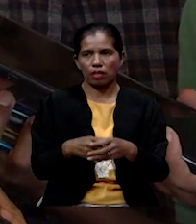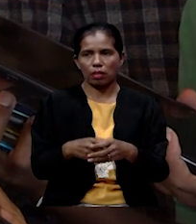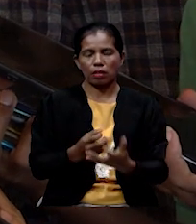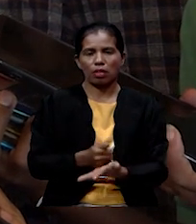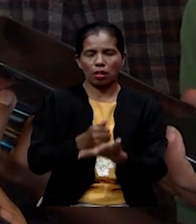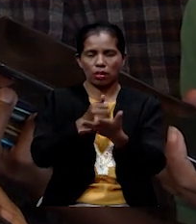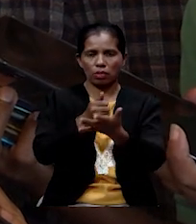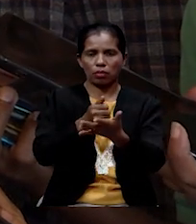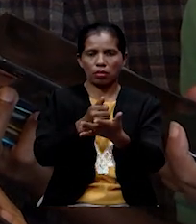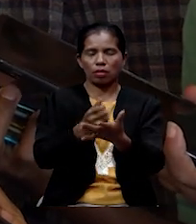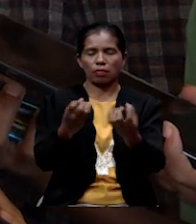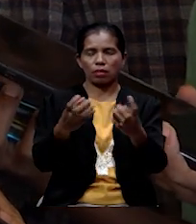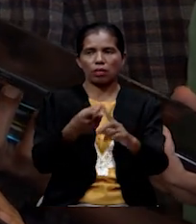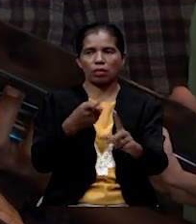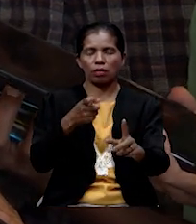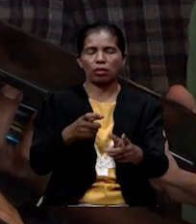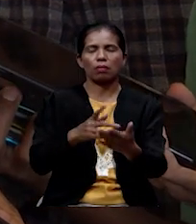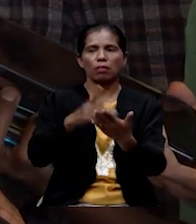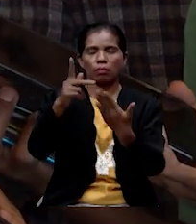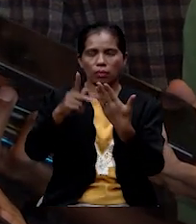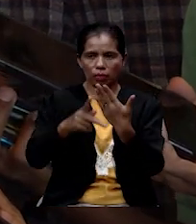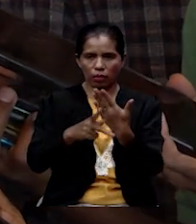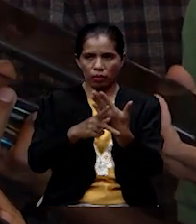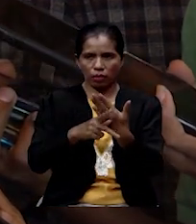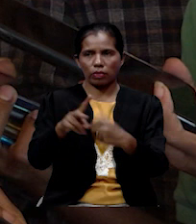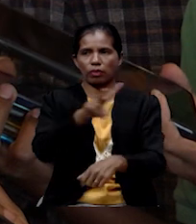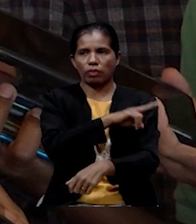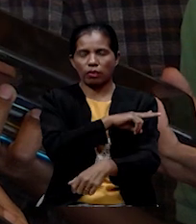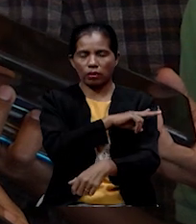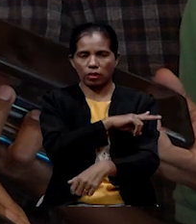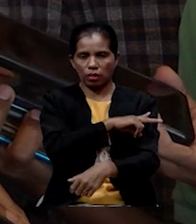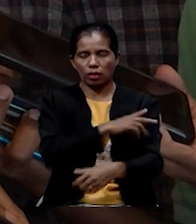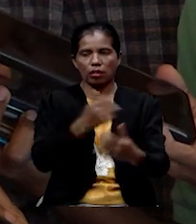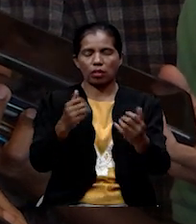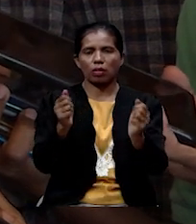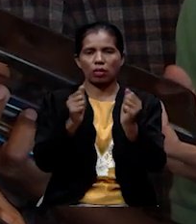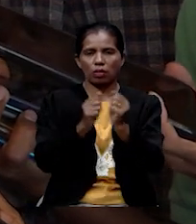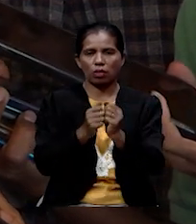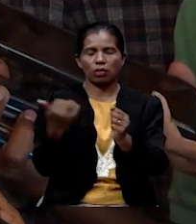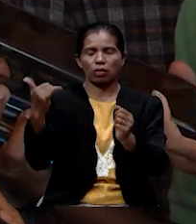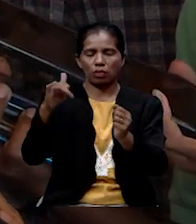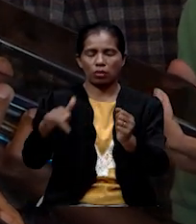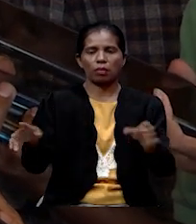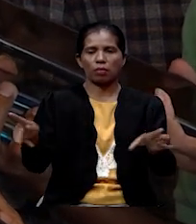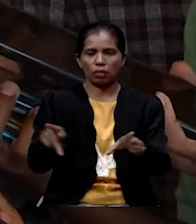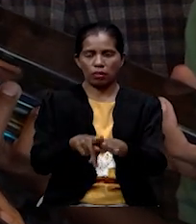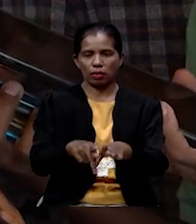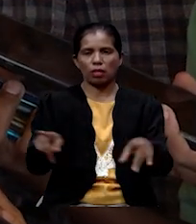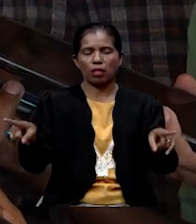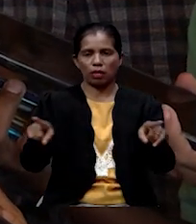atendimento lili uba programa vacinação ne hoser ne presença sai